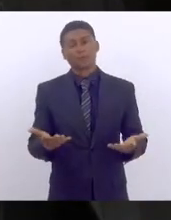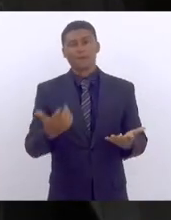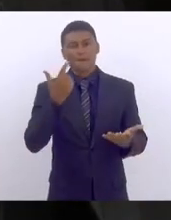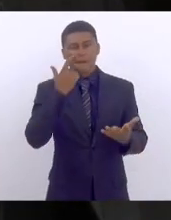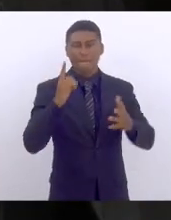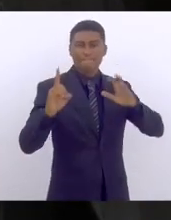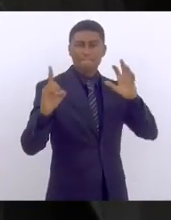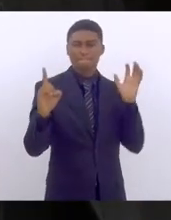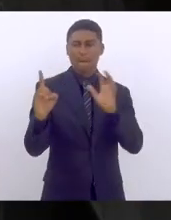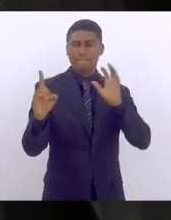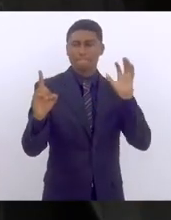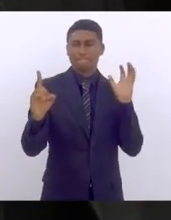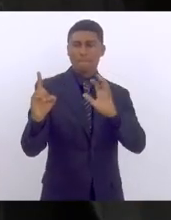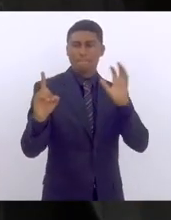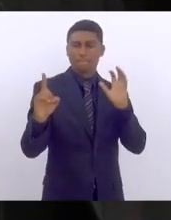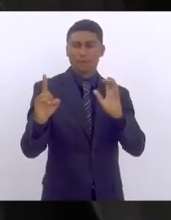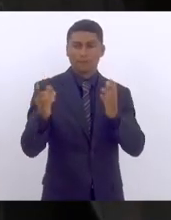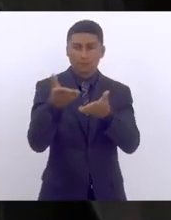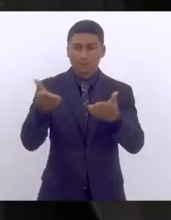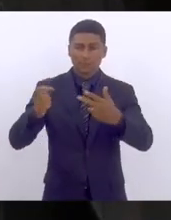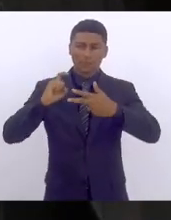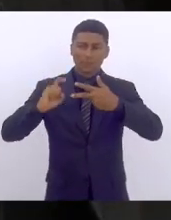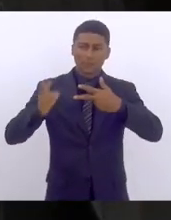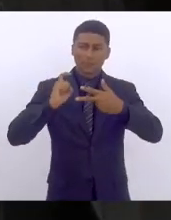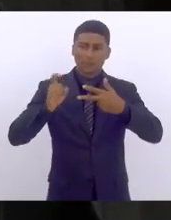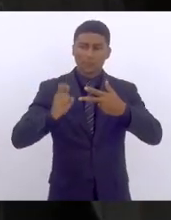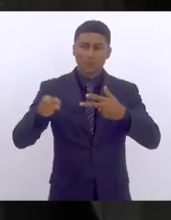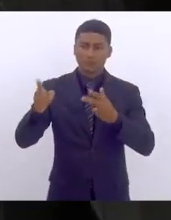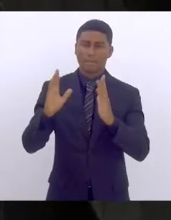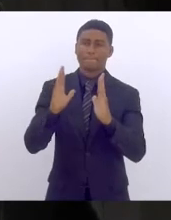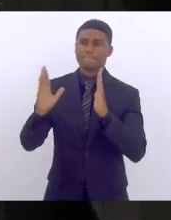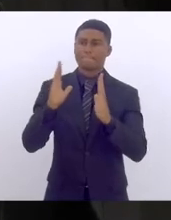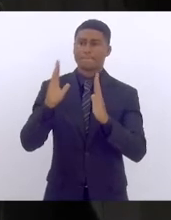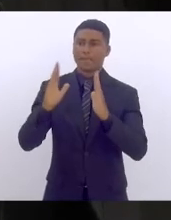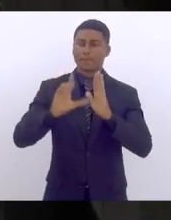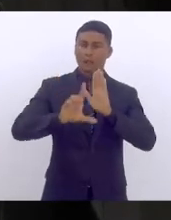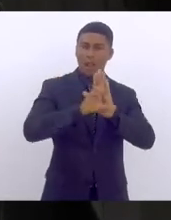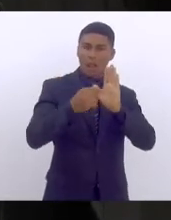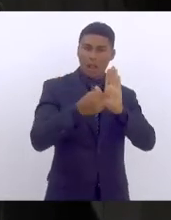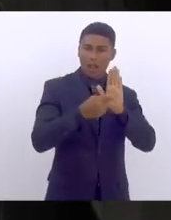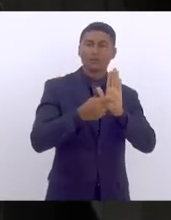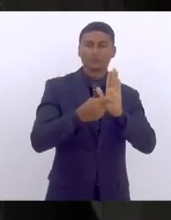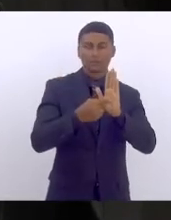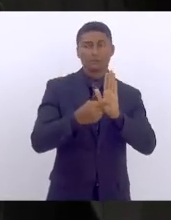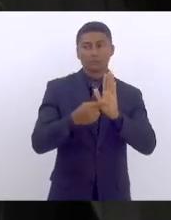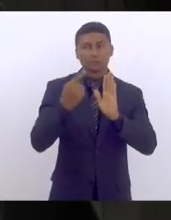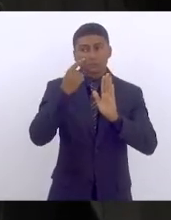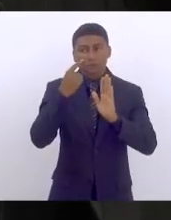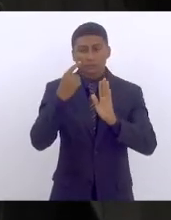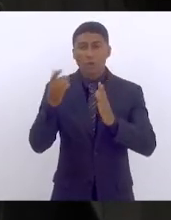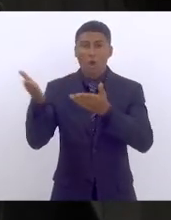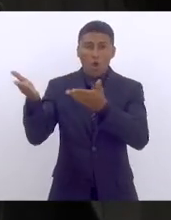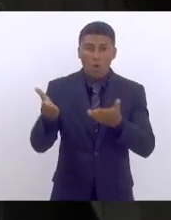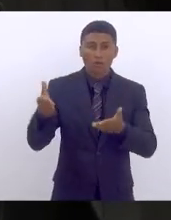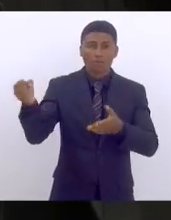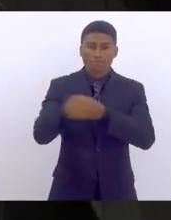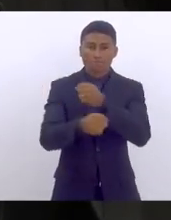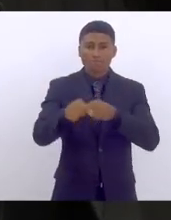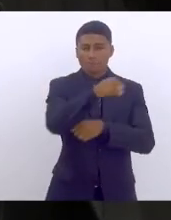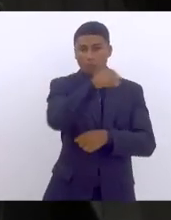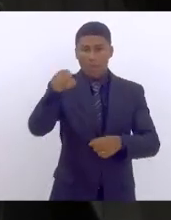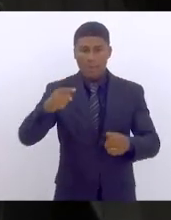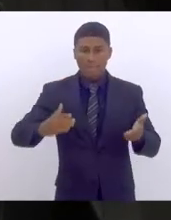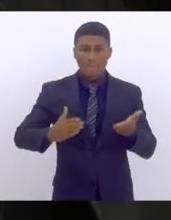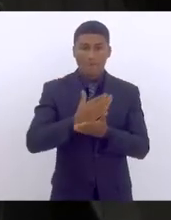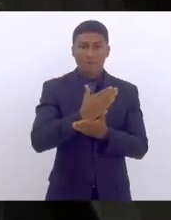a necessária pressão, para que o Poder Executivo, no prazo que a lei faculta, a partir da eleição, possa convocar os aprovados para que